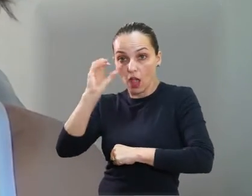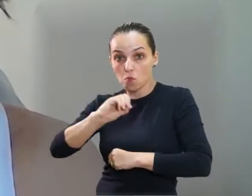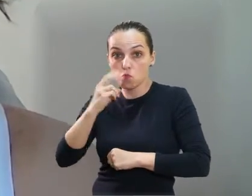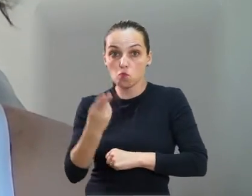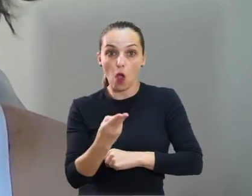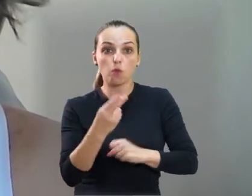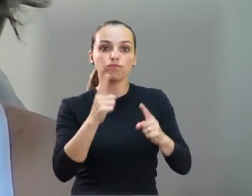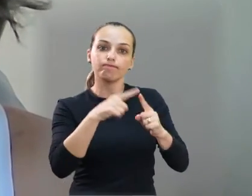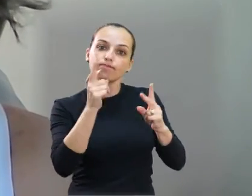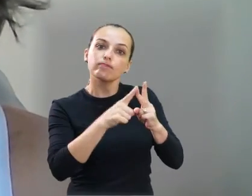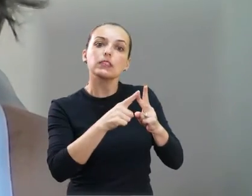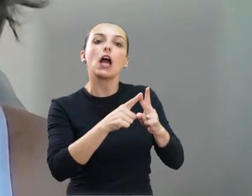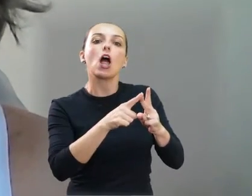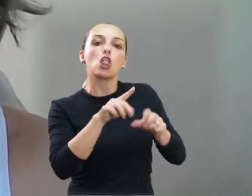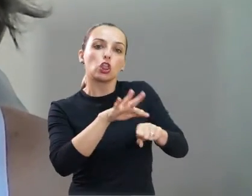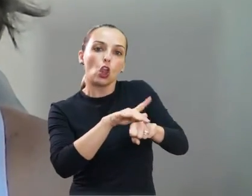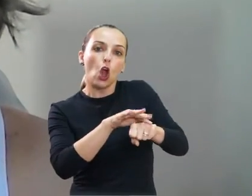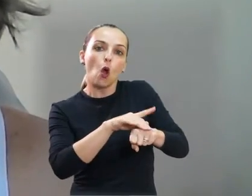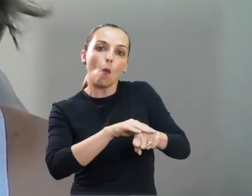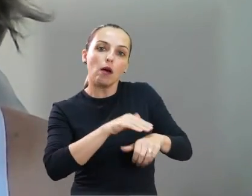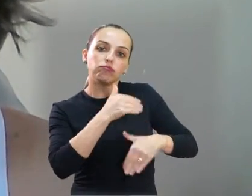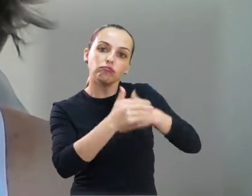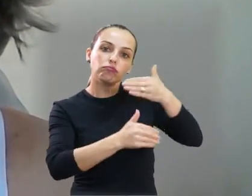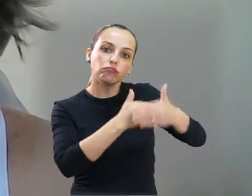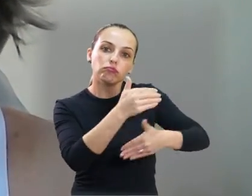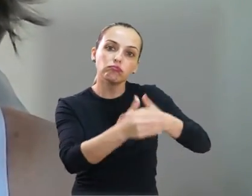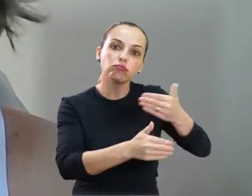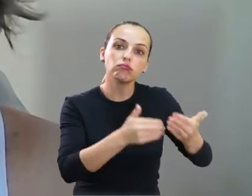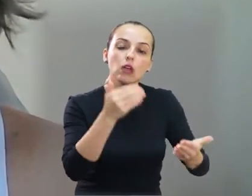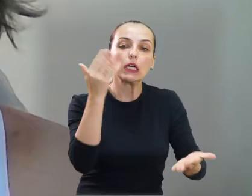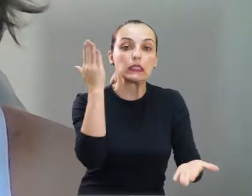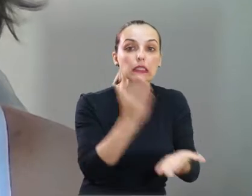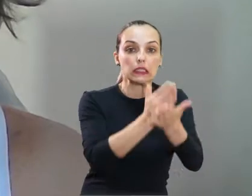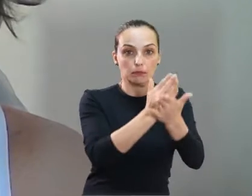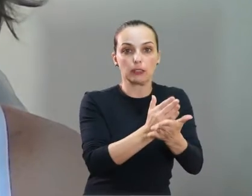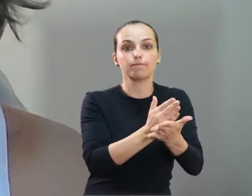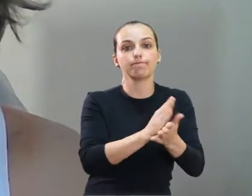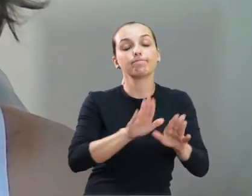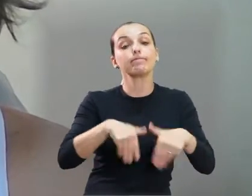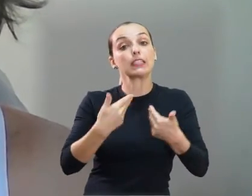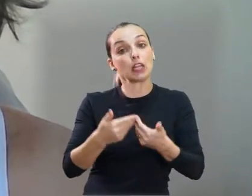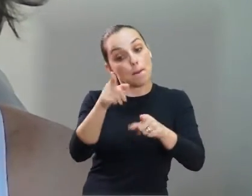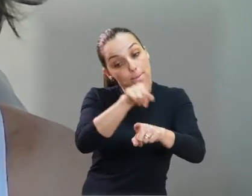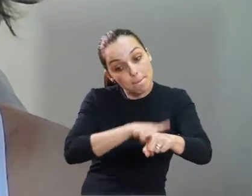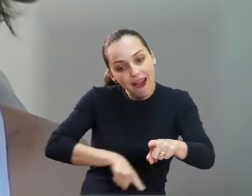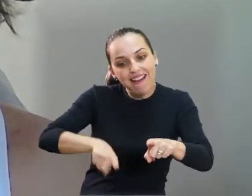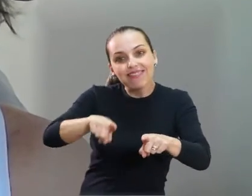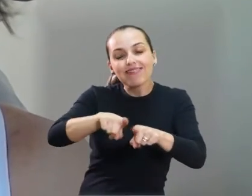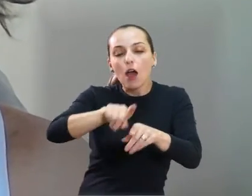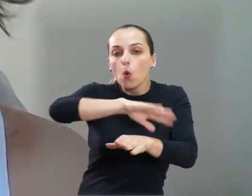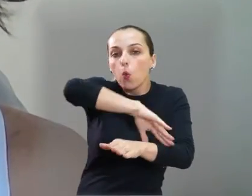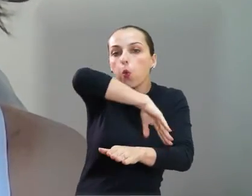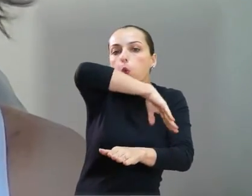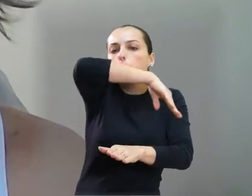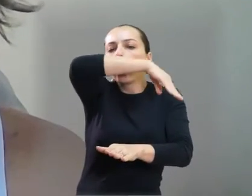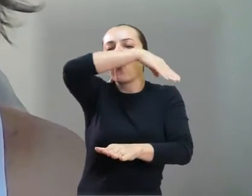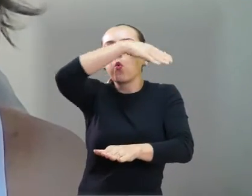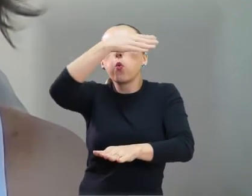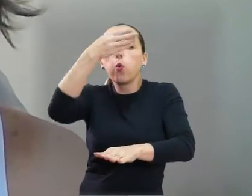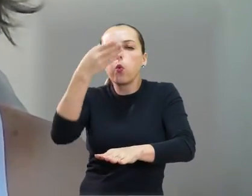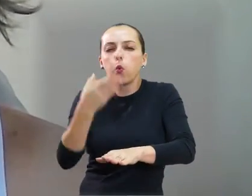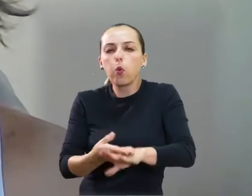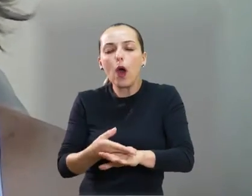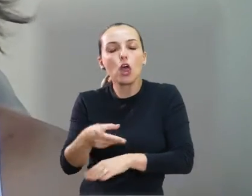ou interromper o processo, caso já tenha sido iniciado. Então, a nossa parceria, ela é